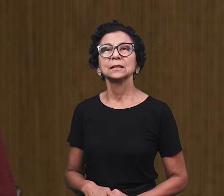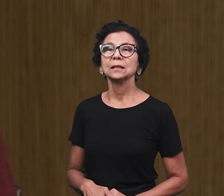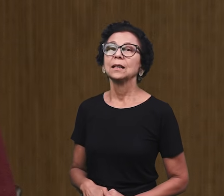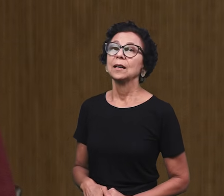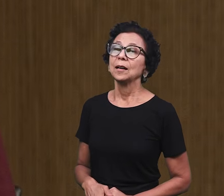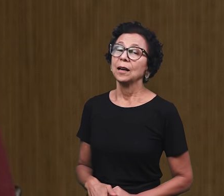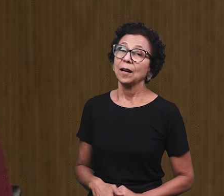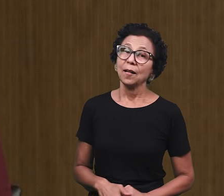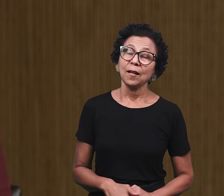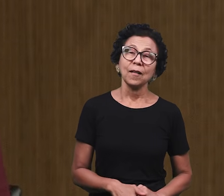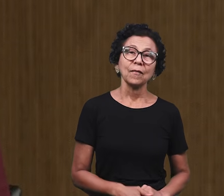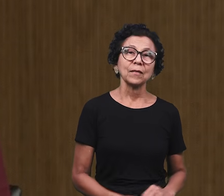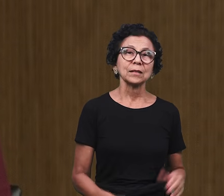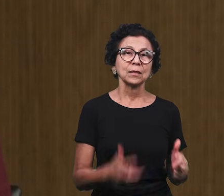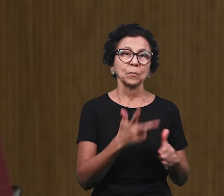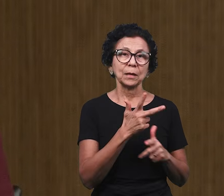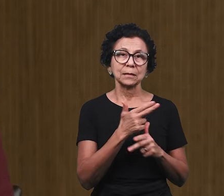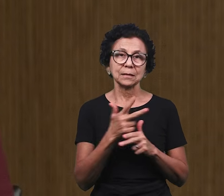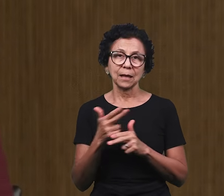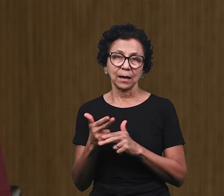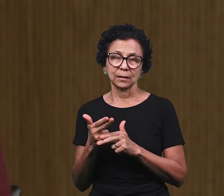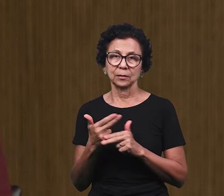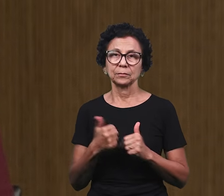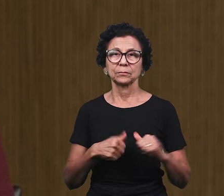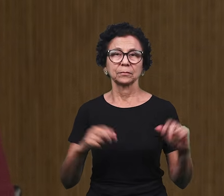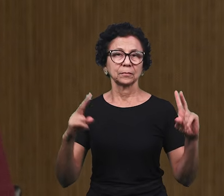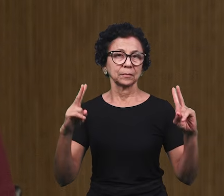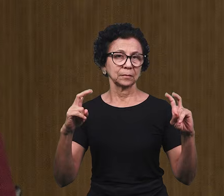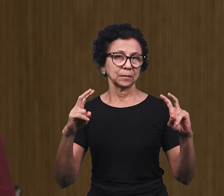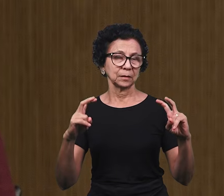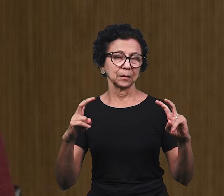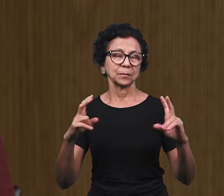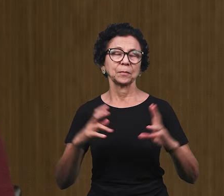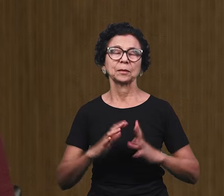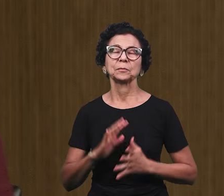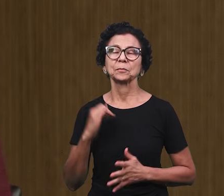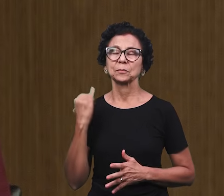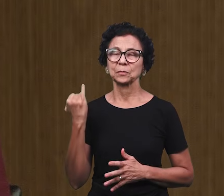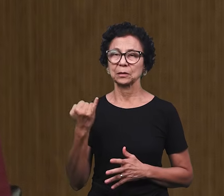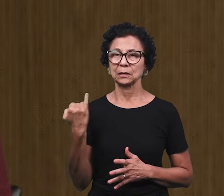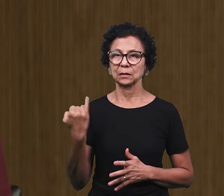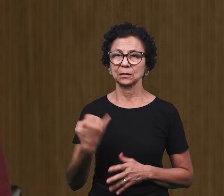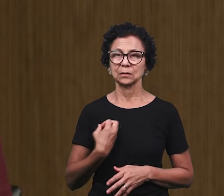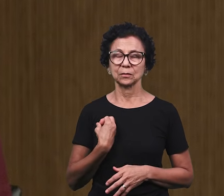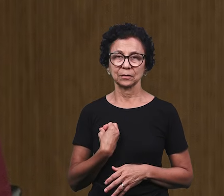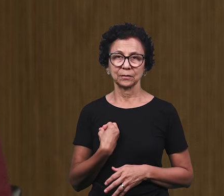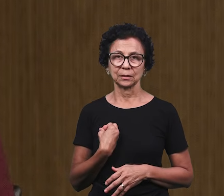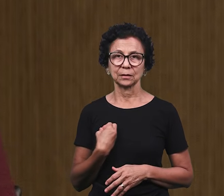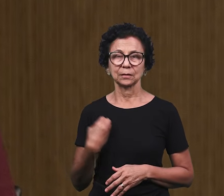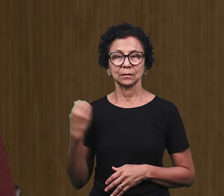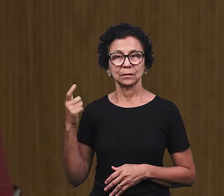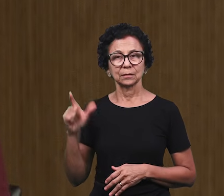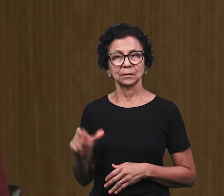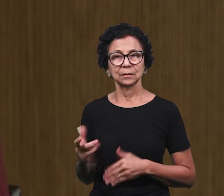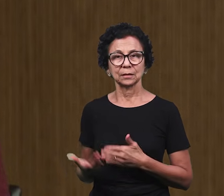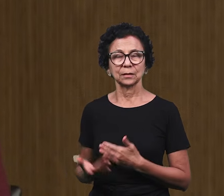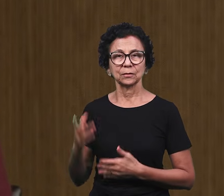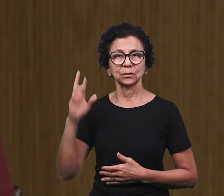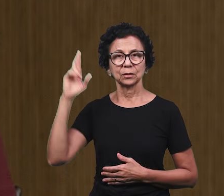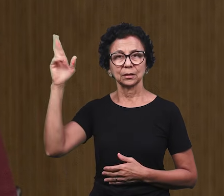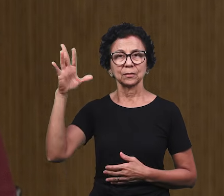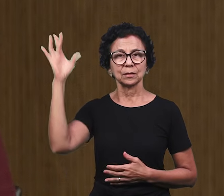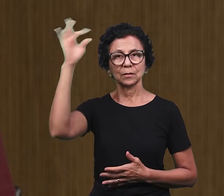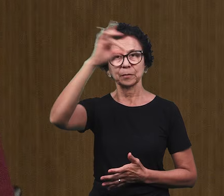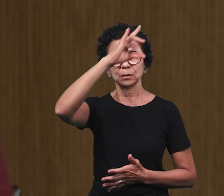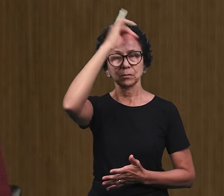nós vamos abrir uma série de programas com esse tema, que é um tema importante para nós, para a nossa vida como servos, que é os frutos do